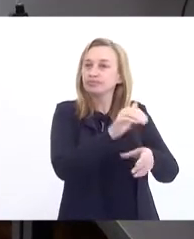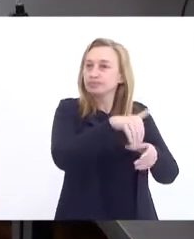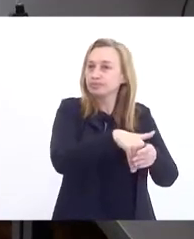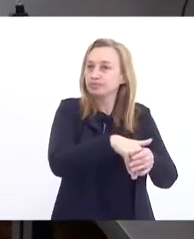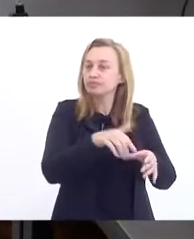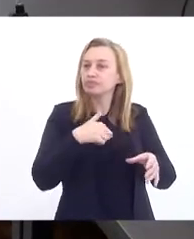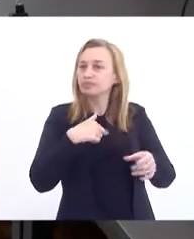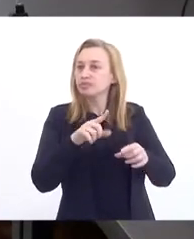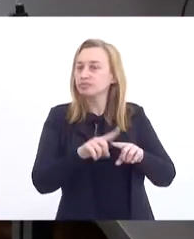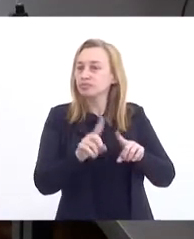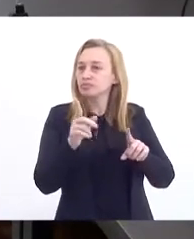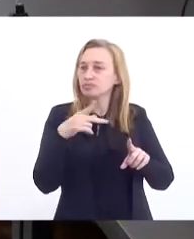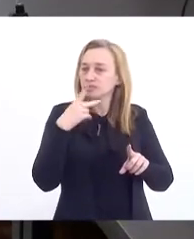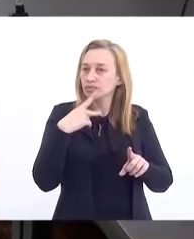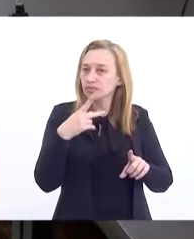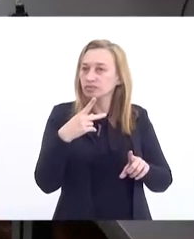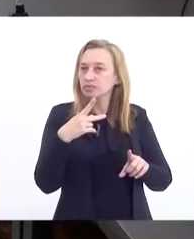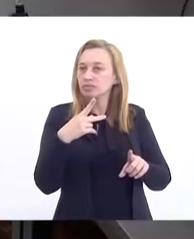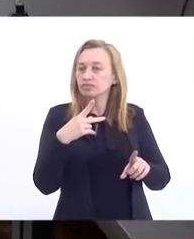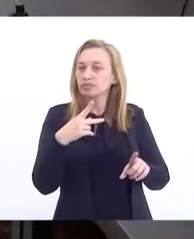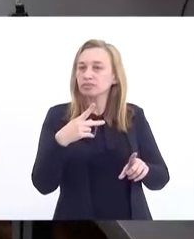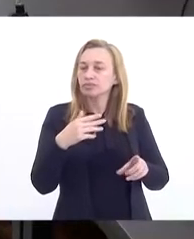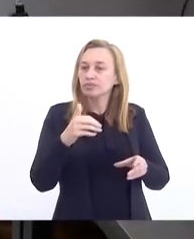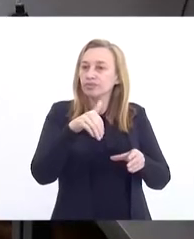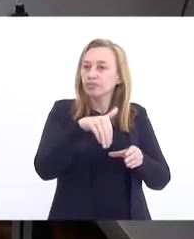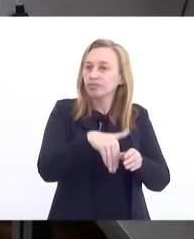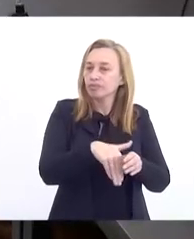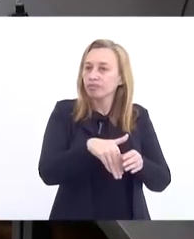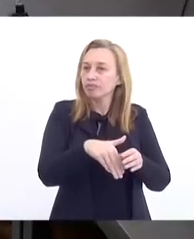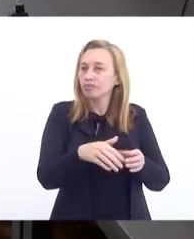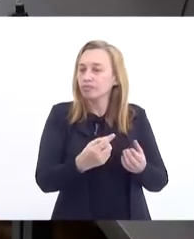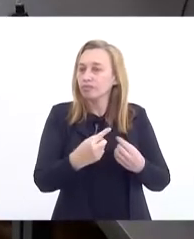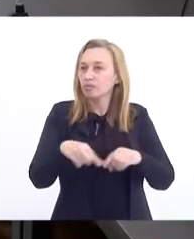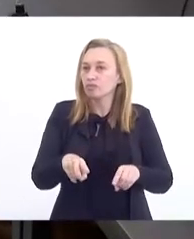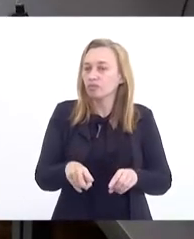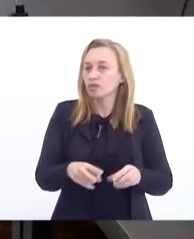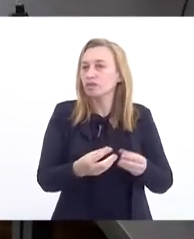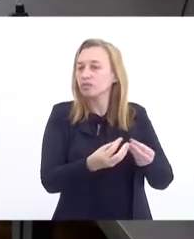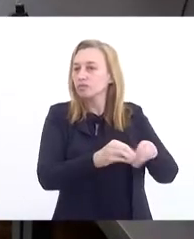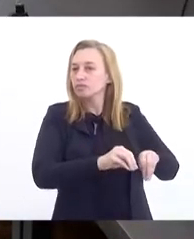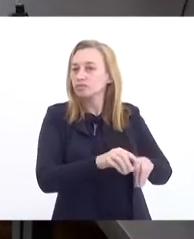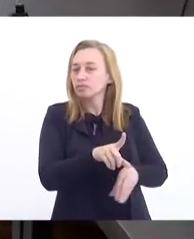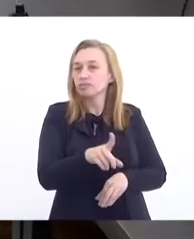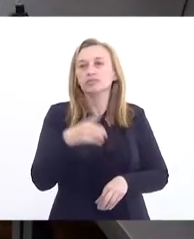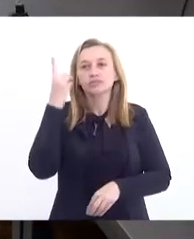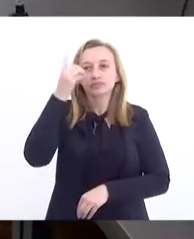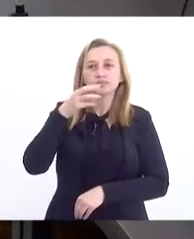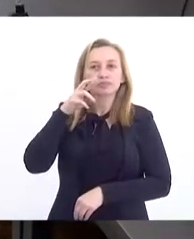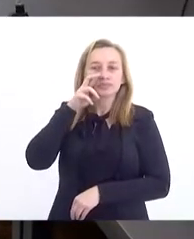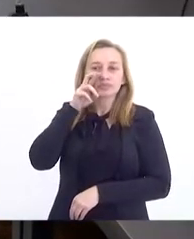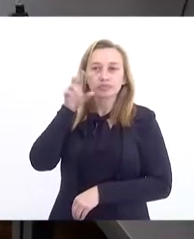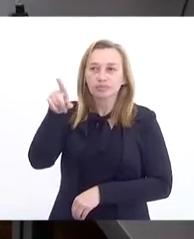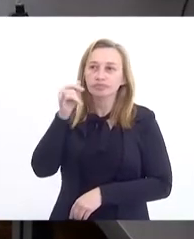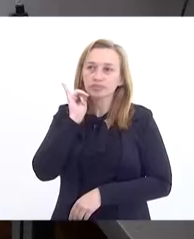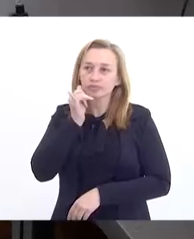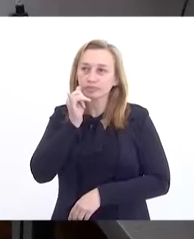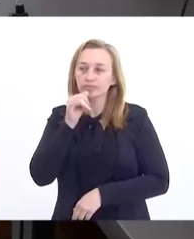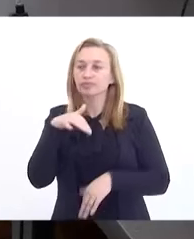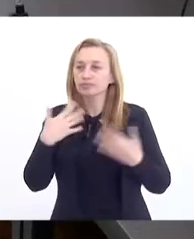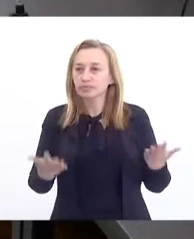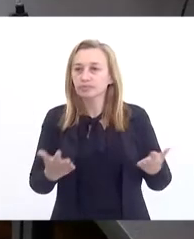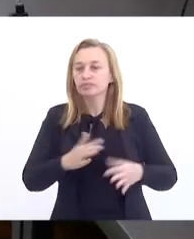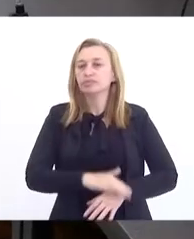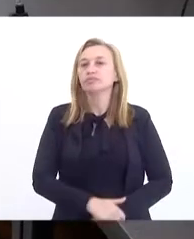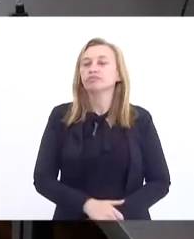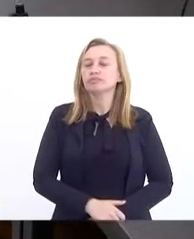estou dando voto divergente pela prejudicabilidade. É que o deputado Rosenberg Reis, que é o relator, então... Então, voto com Vossa